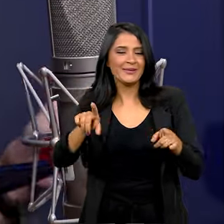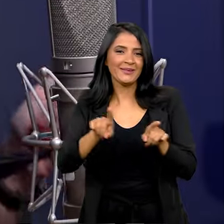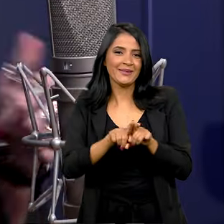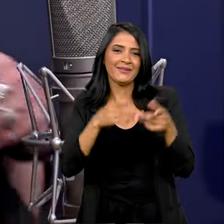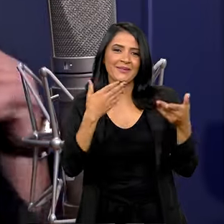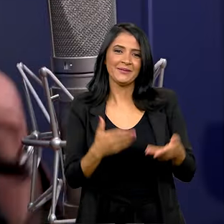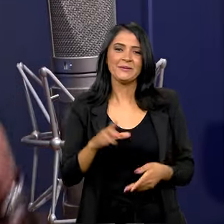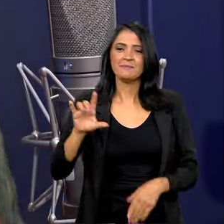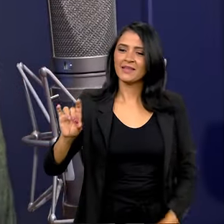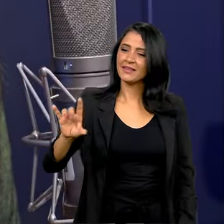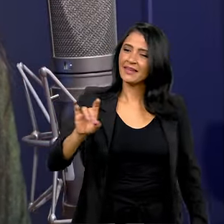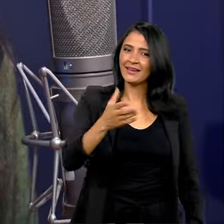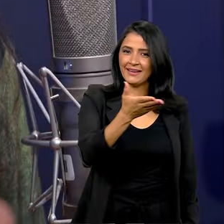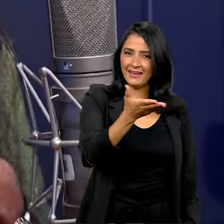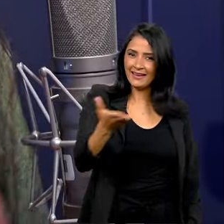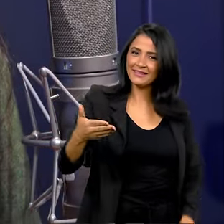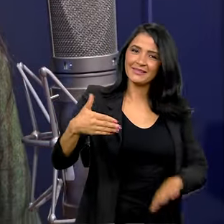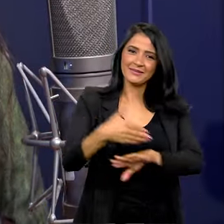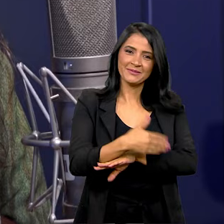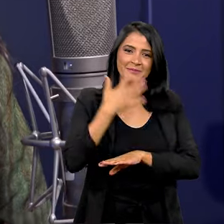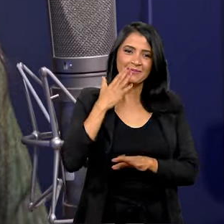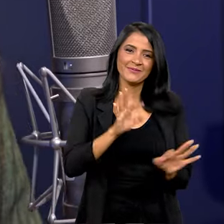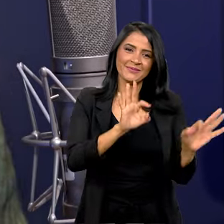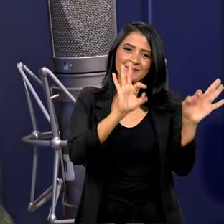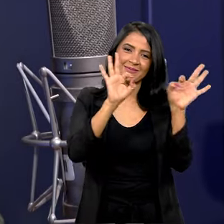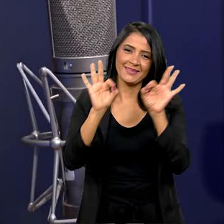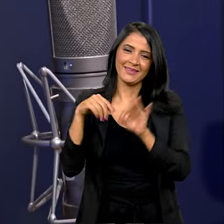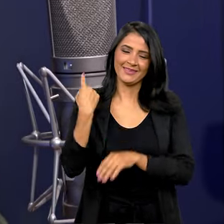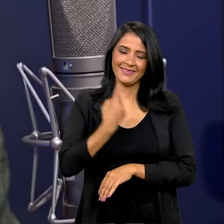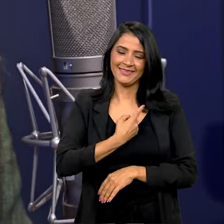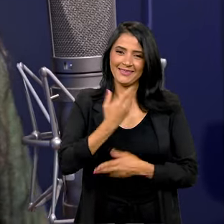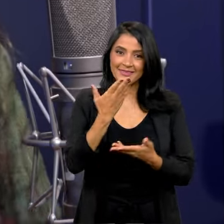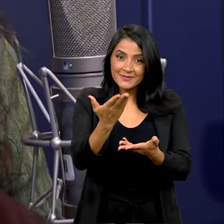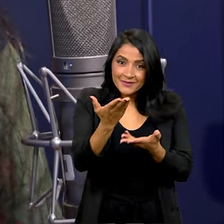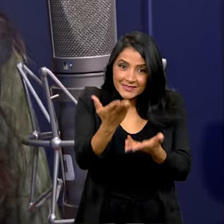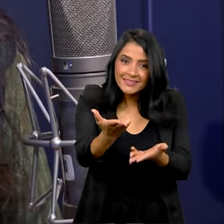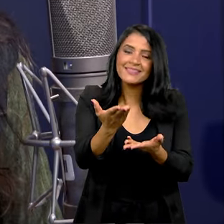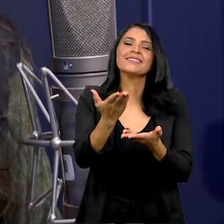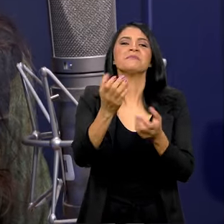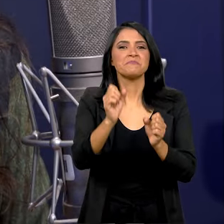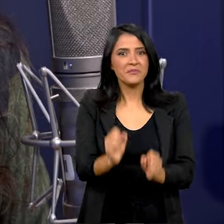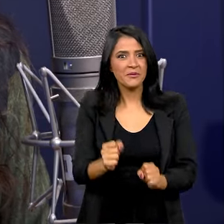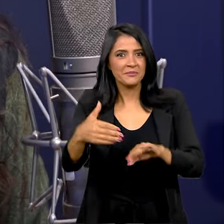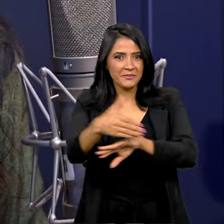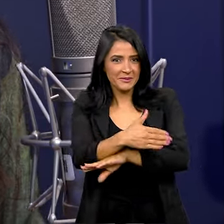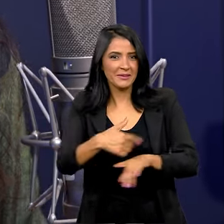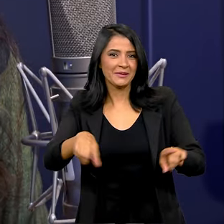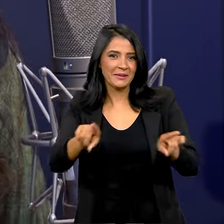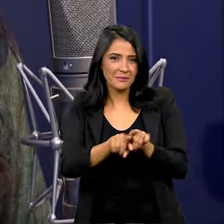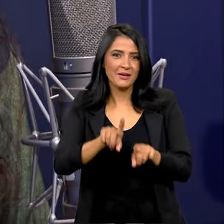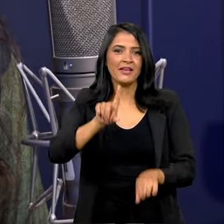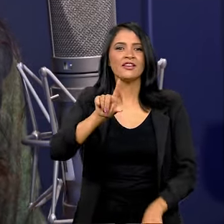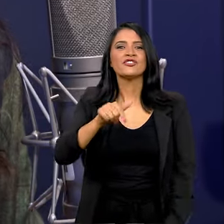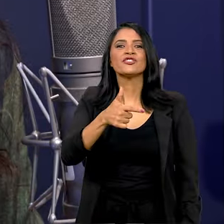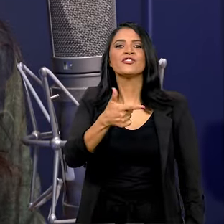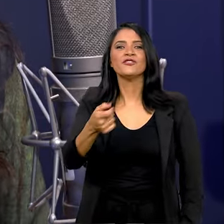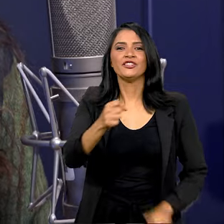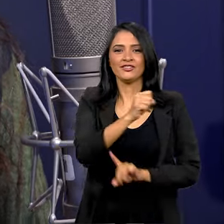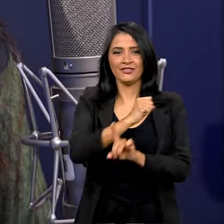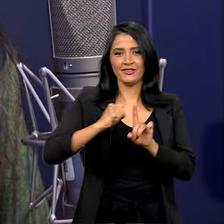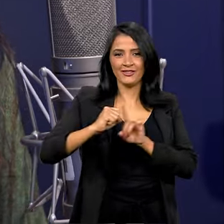agradecer também a cada pessoa que esteve hoje aqui com a gente você também pode participar do